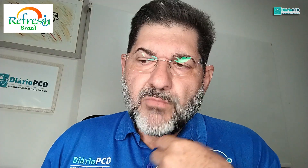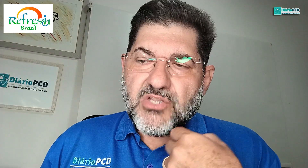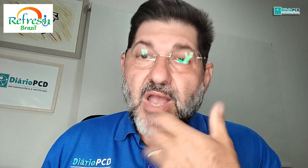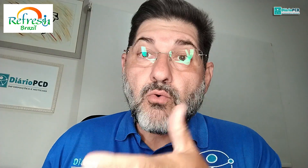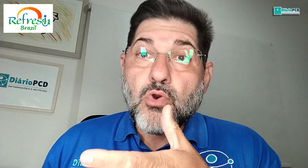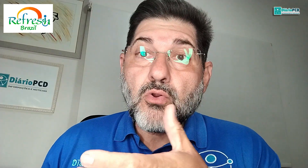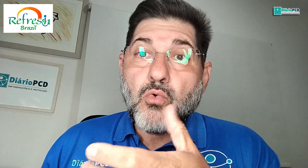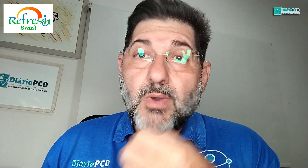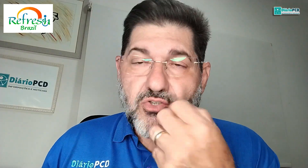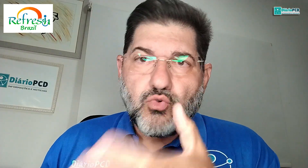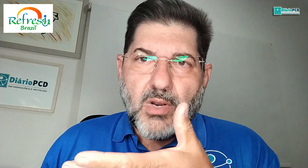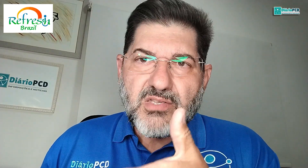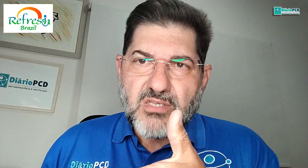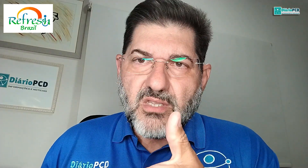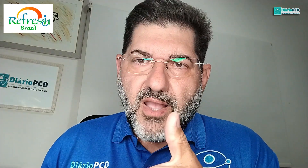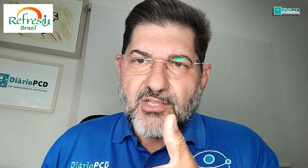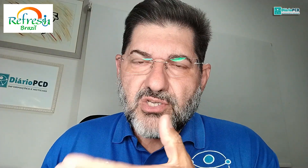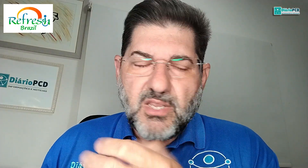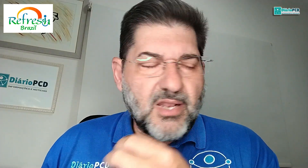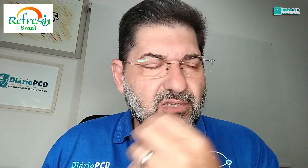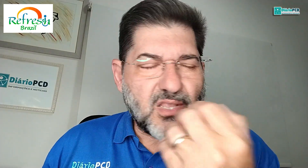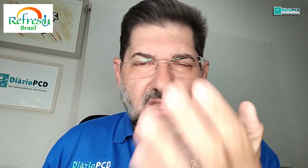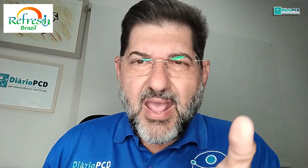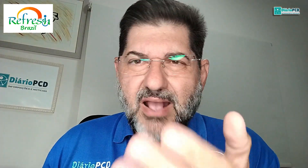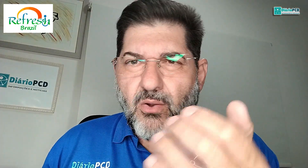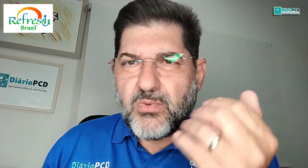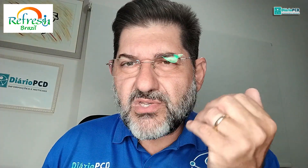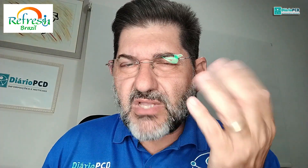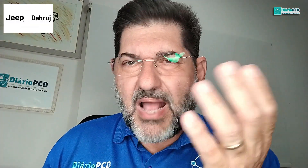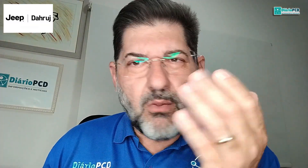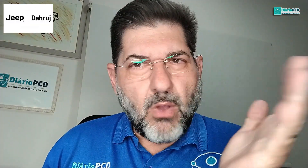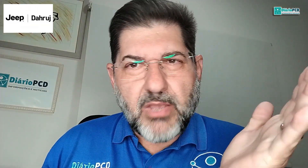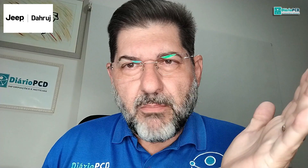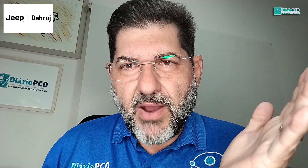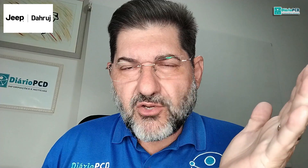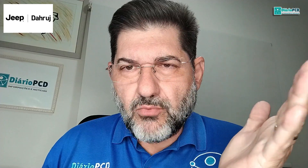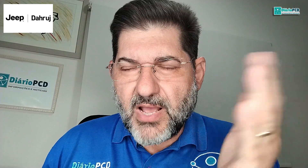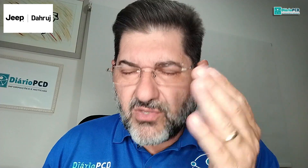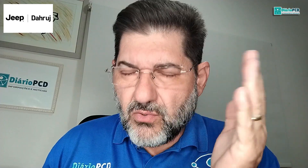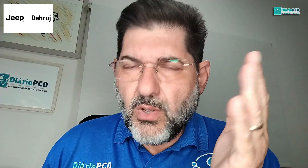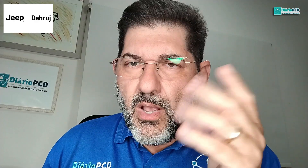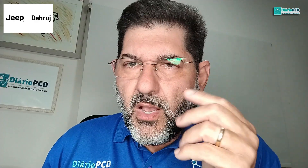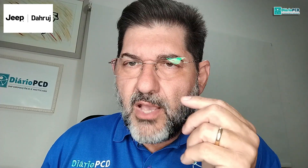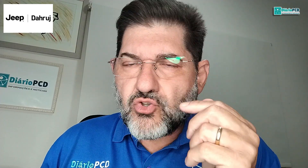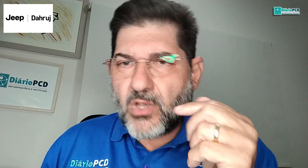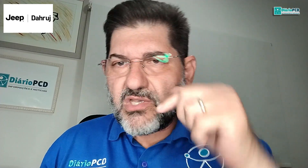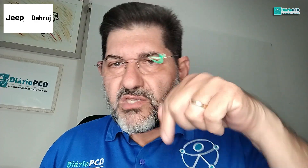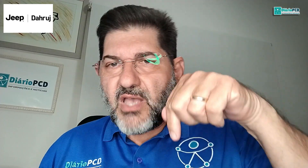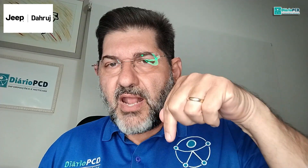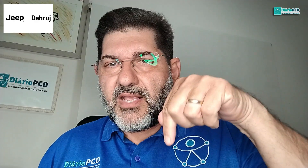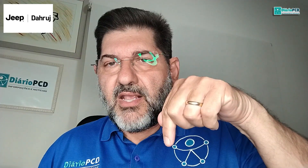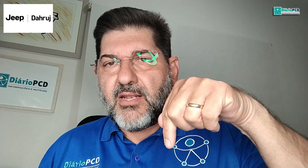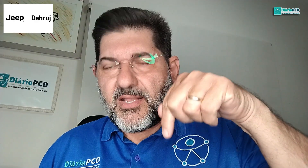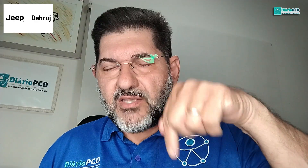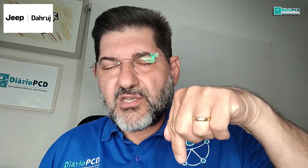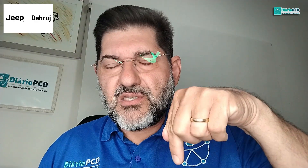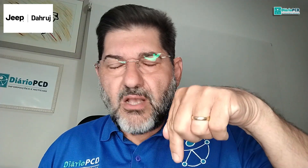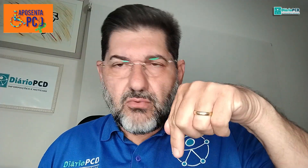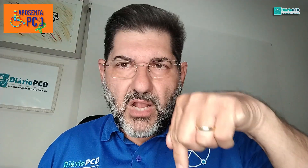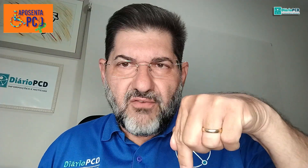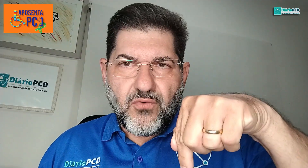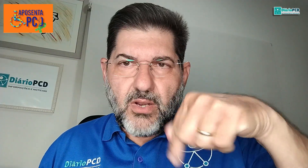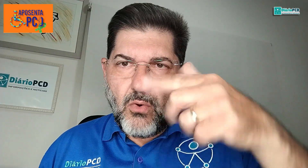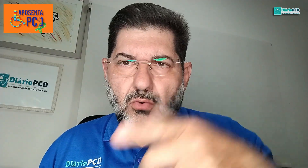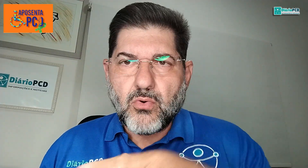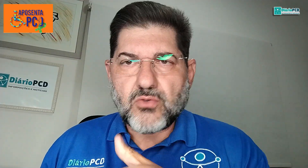produz de acordo com a sua necessidade. E eles entregam, instalam em qualquer parte do Brasil. É só acessar aqui na